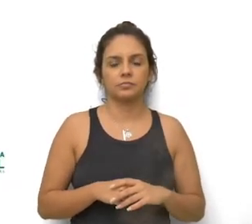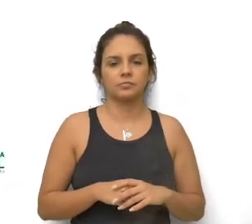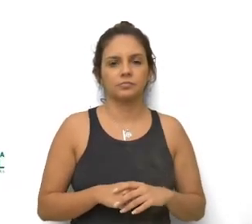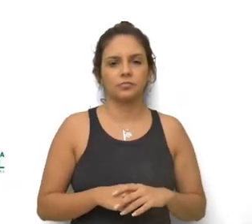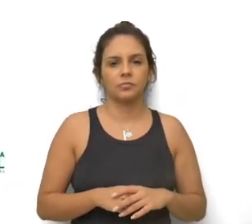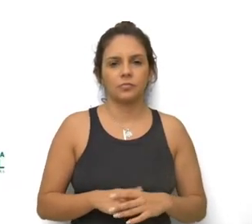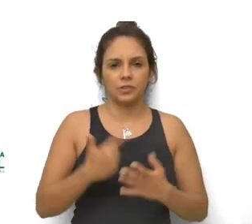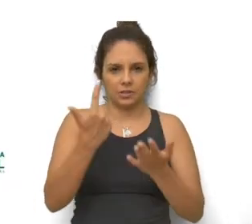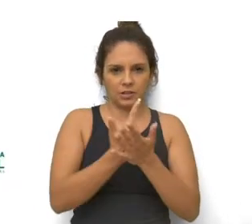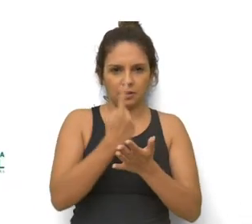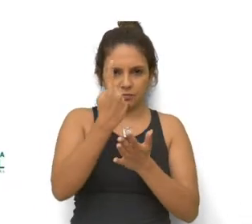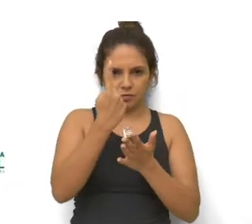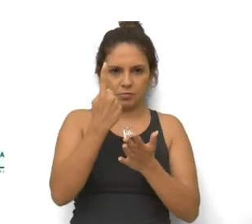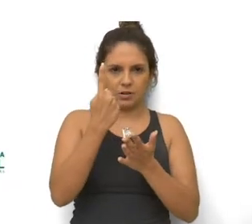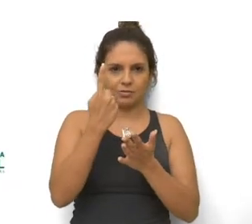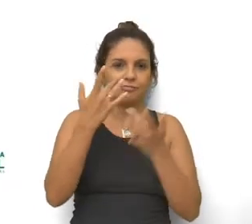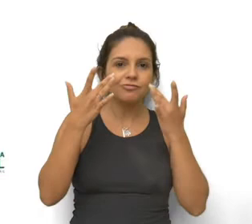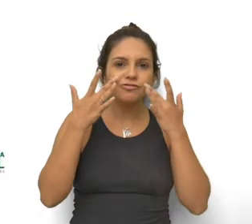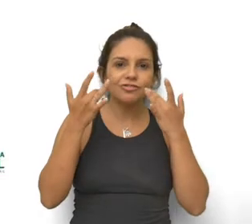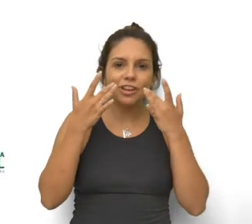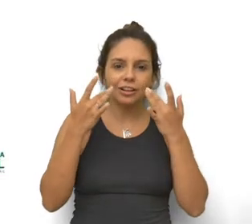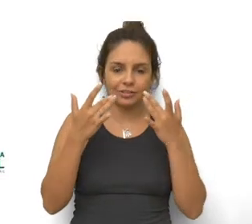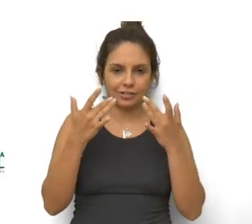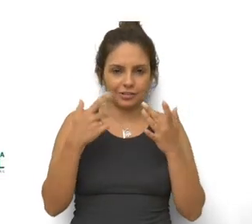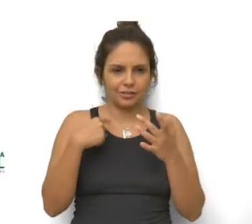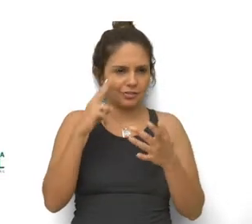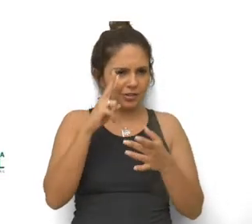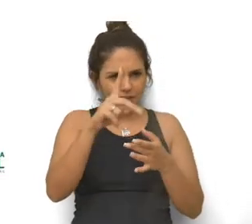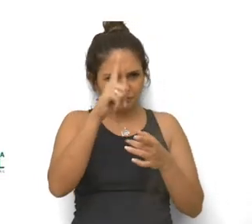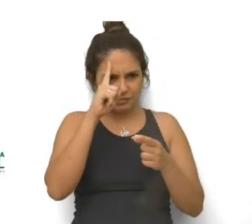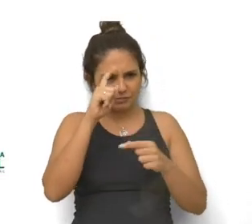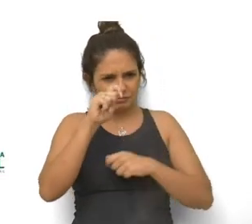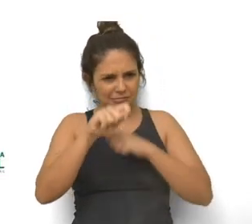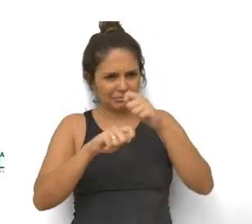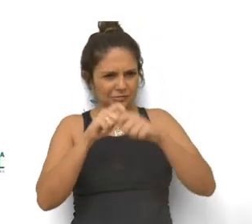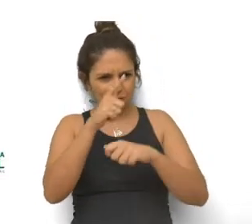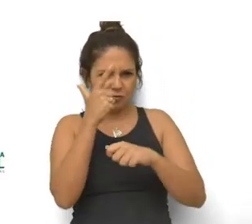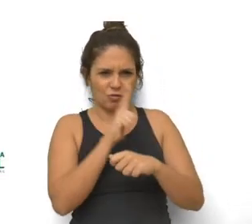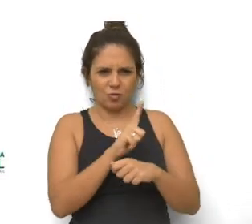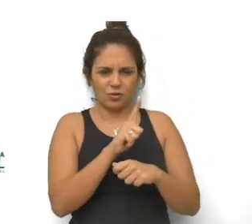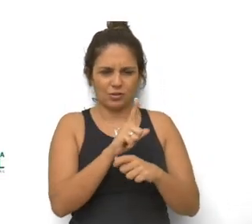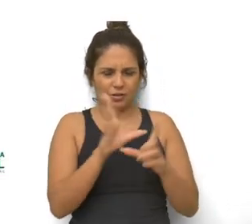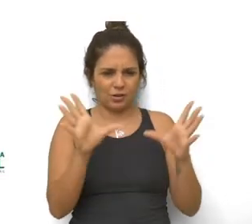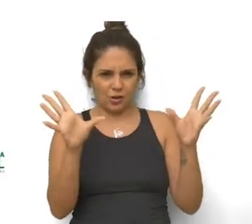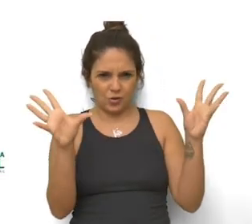um livro de um espetáculo, realmente me deu um nó na cabeça. Você